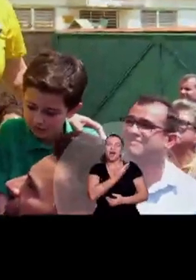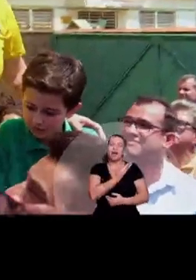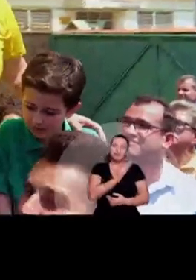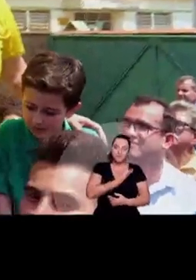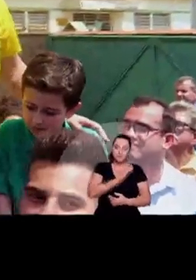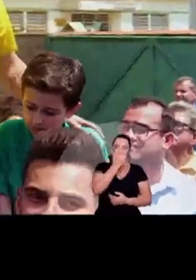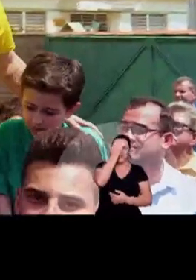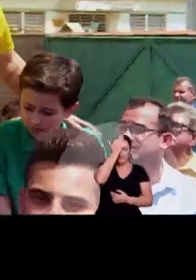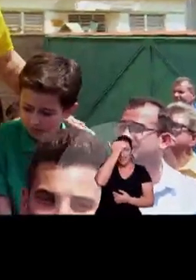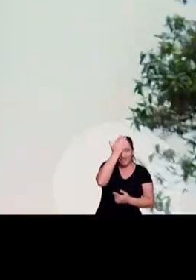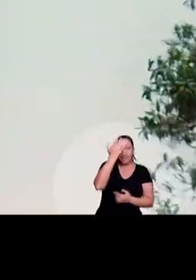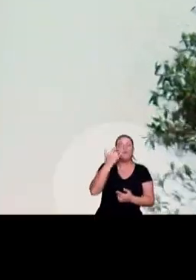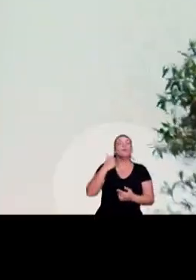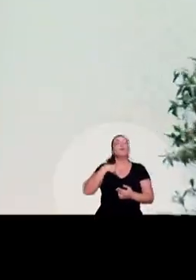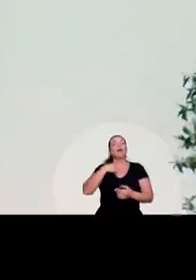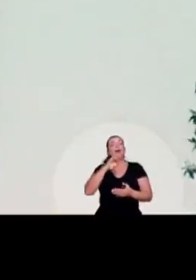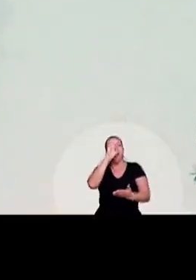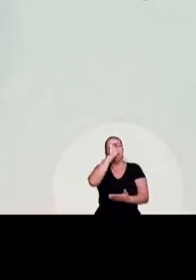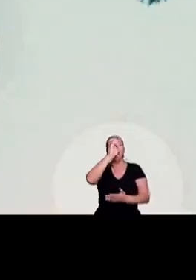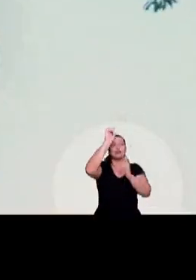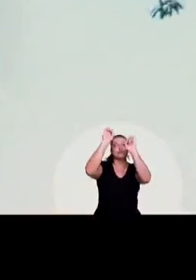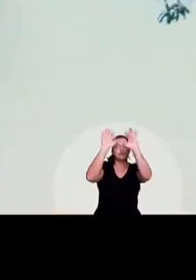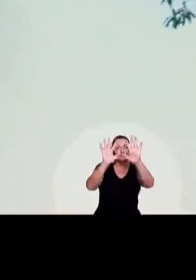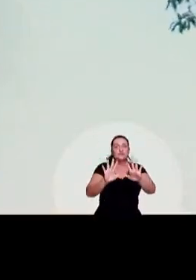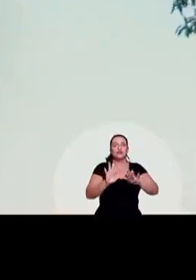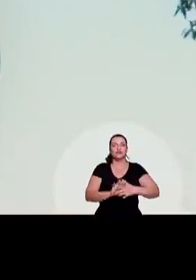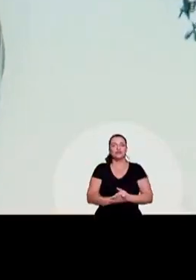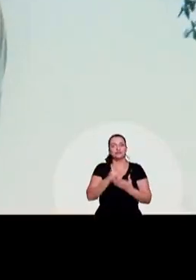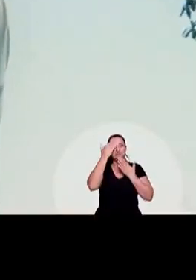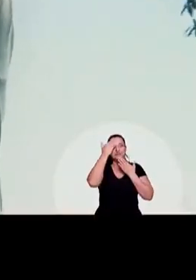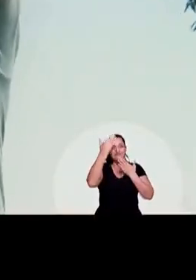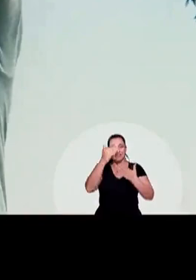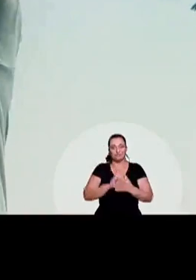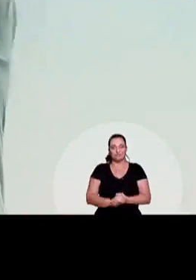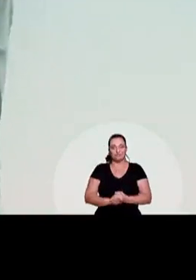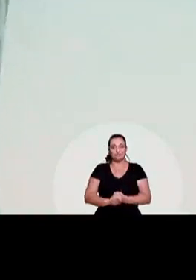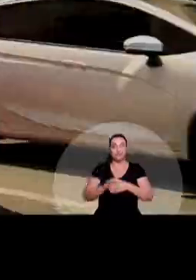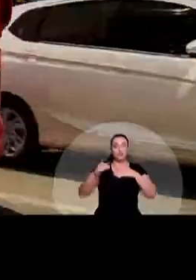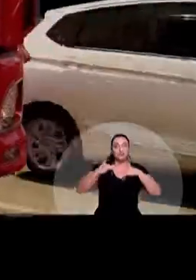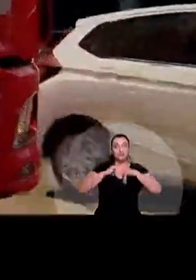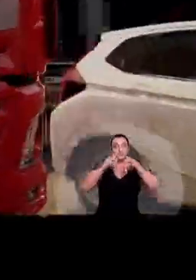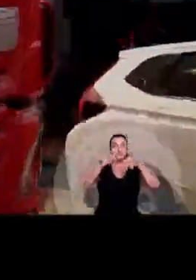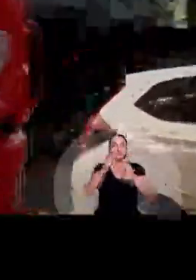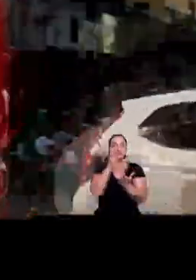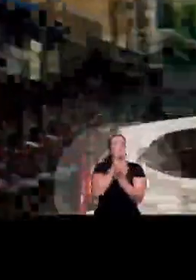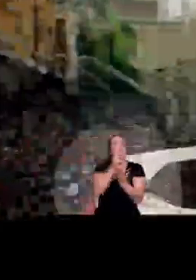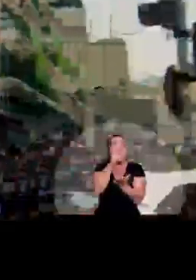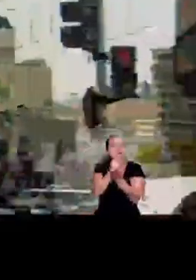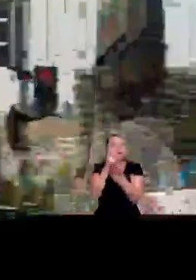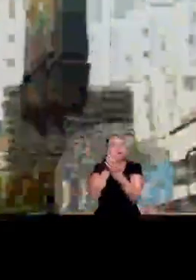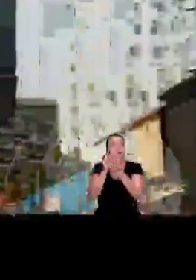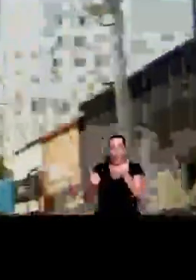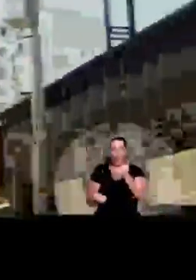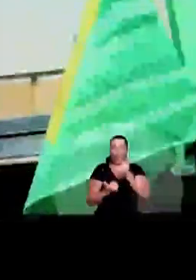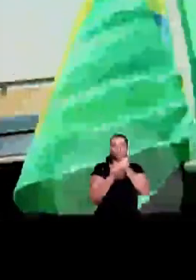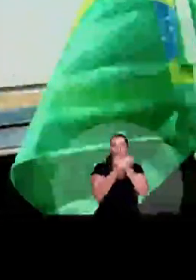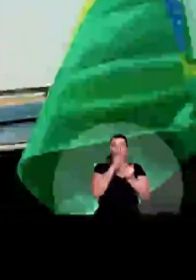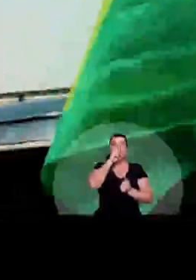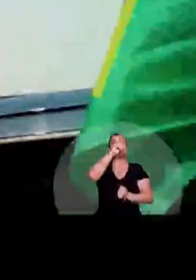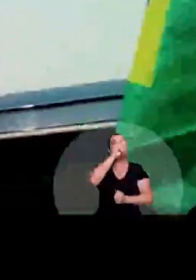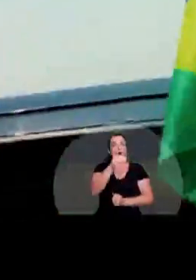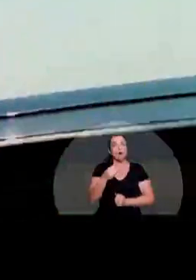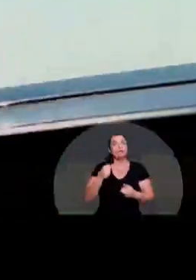amigo Nicolas Ferreira, que Deus continue te abençoando. Nicolas, muito obrigado. A campanha de Marcelo Heitor continua ganhando corpo e força com